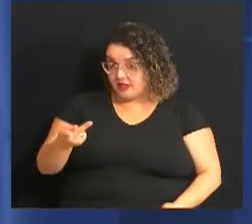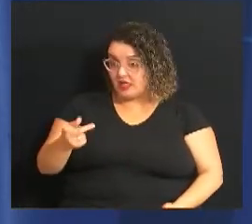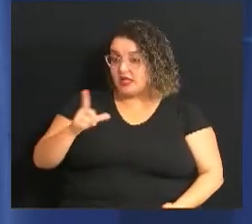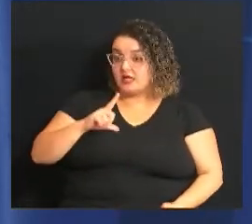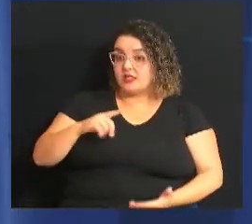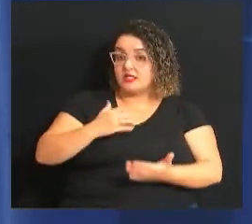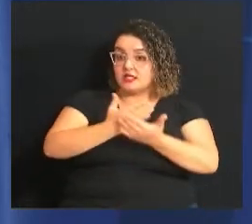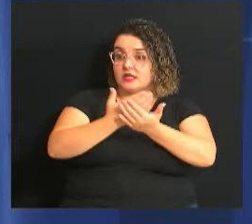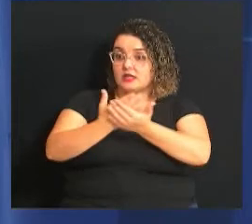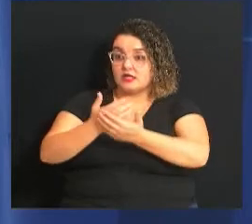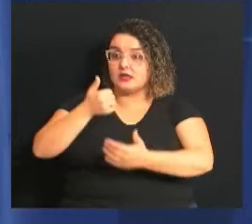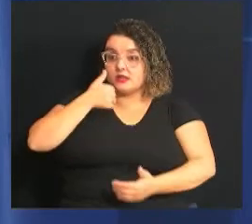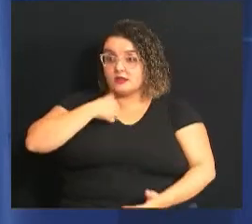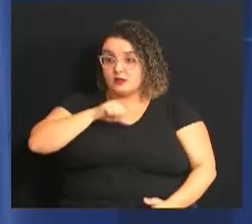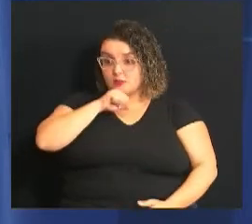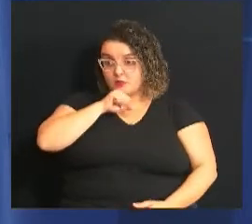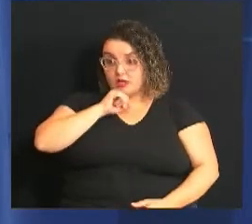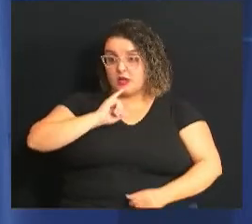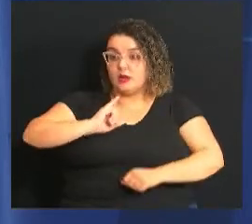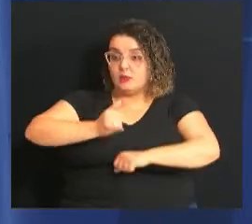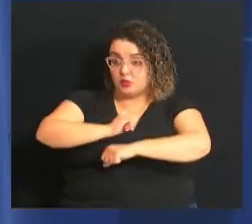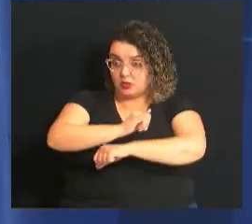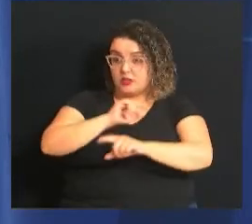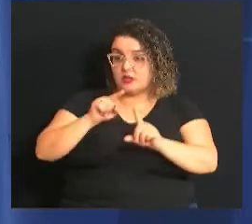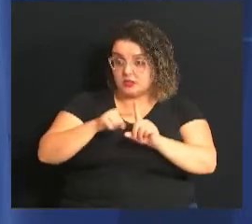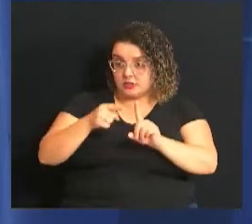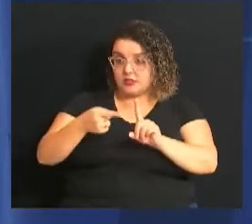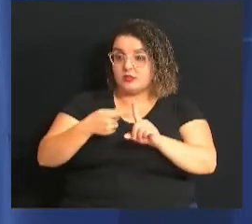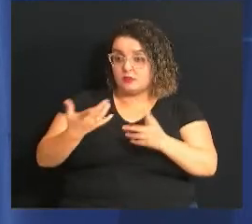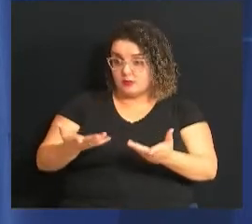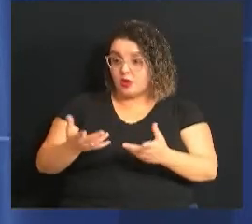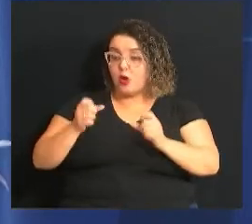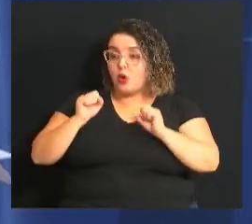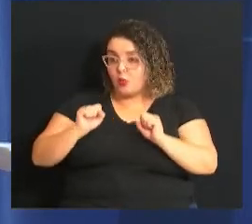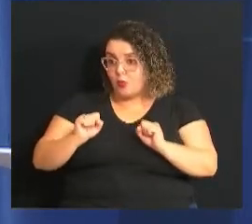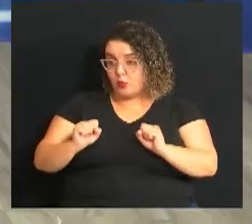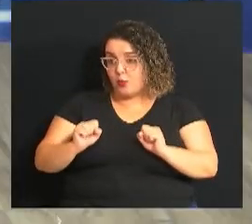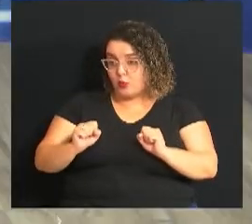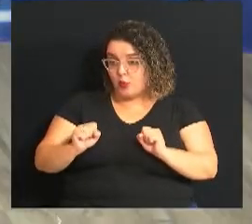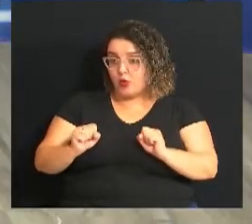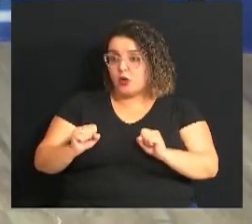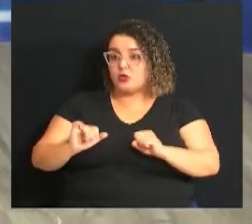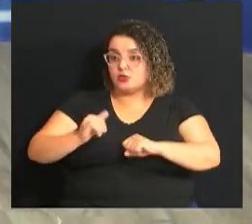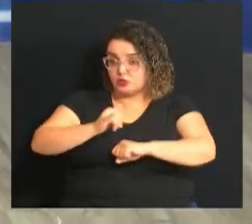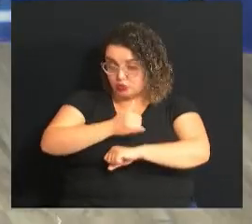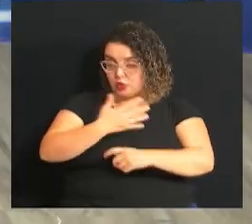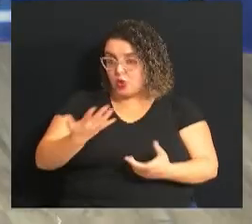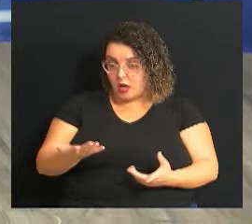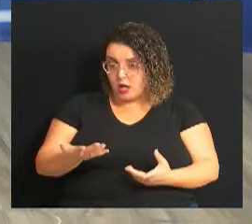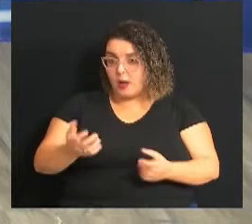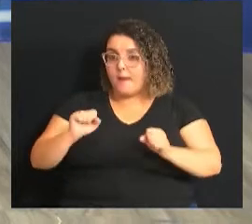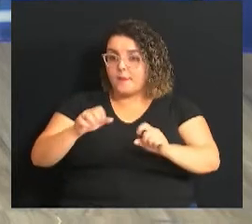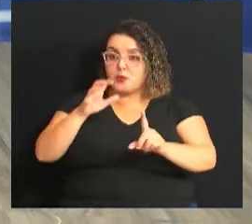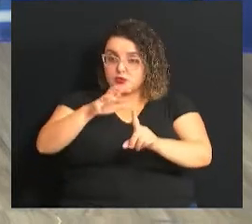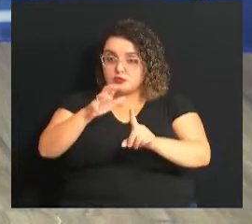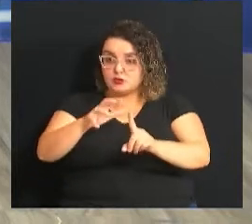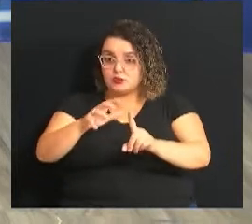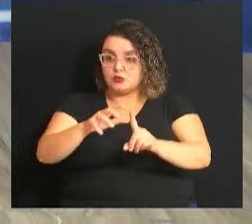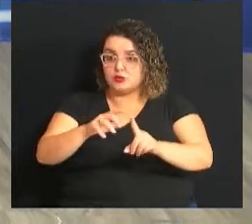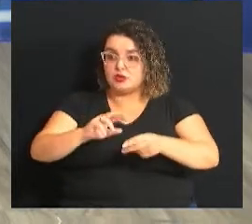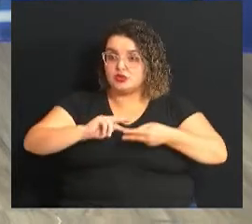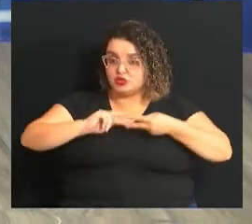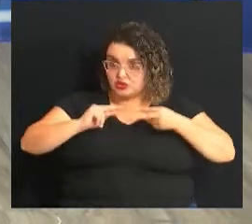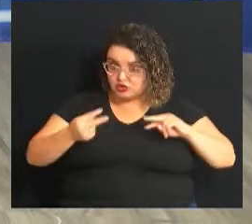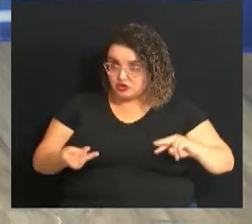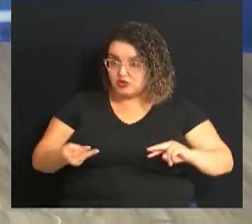sobre mães que ganharam muito peso na gestação, que tiveram sobrepeso, também pode influenciar geneticamente para